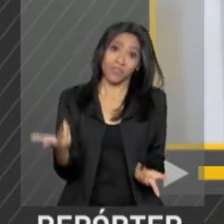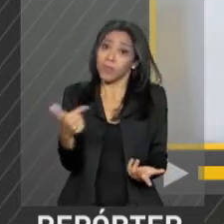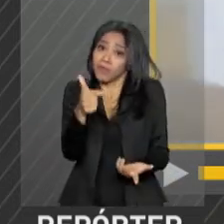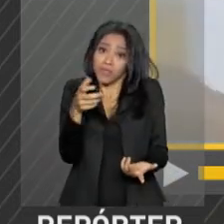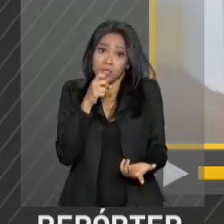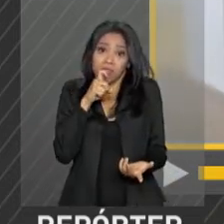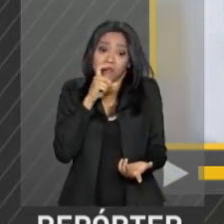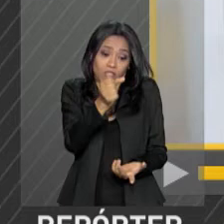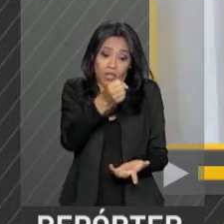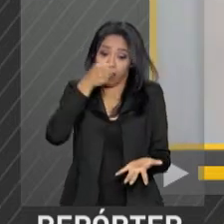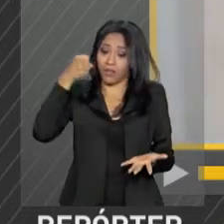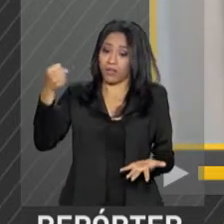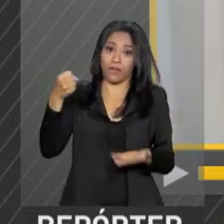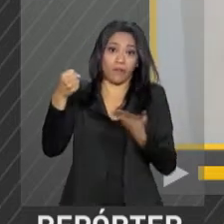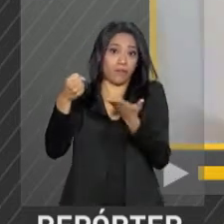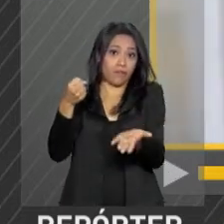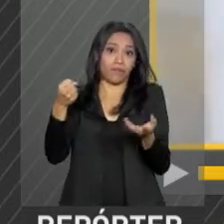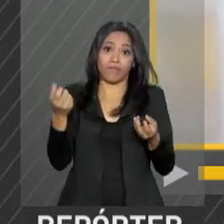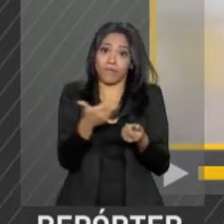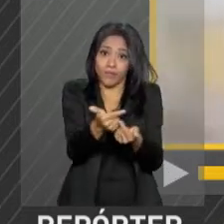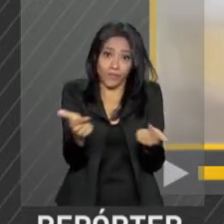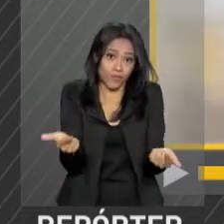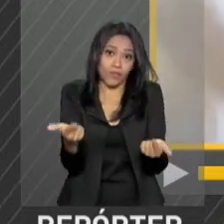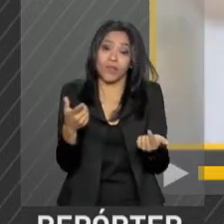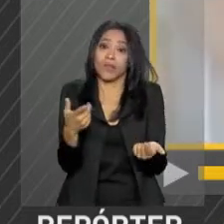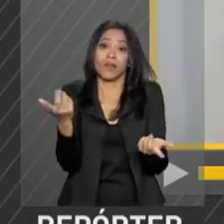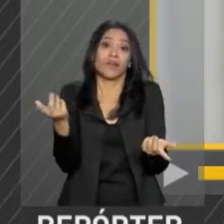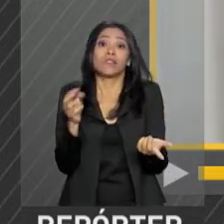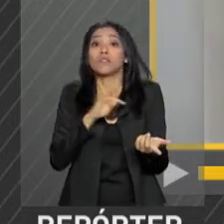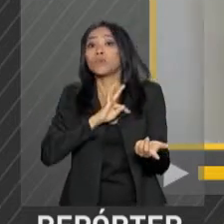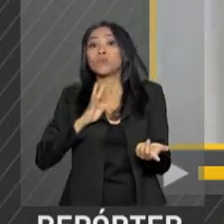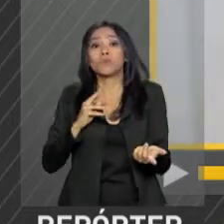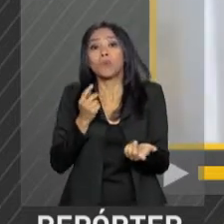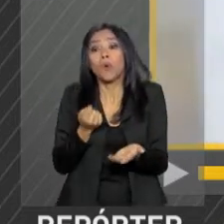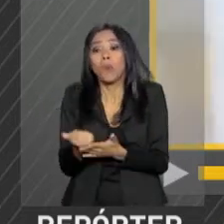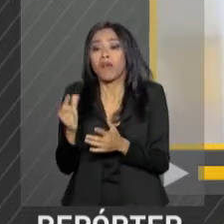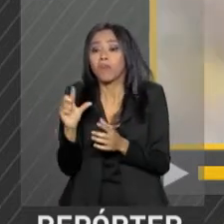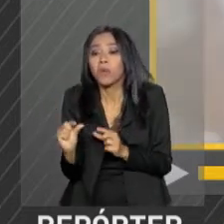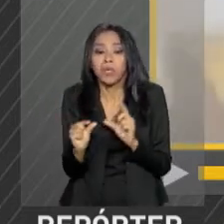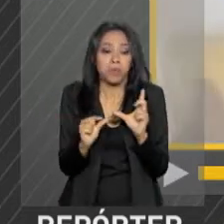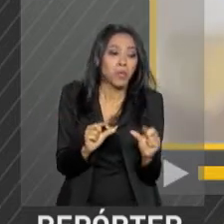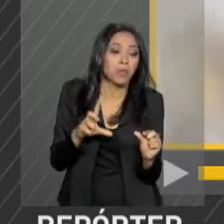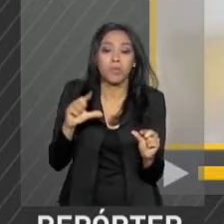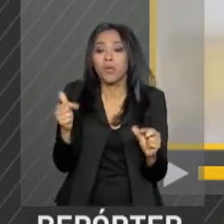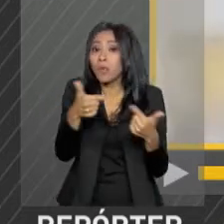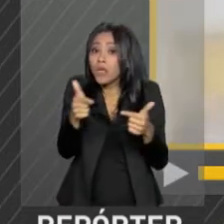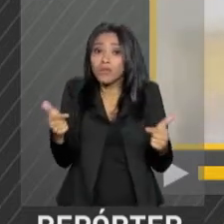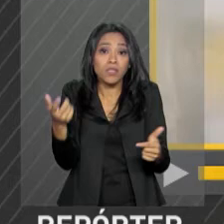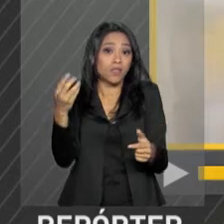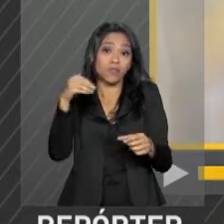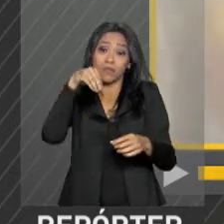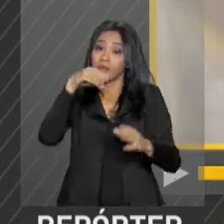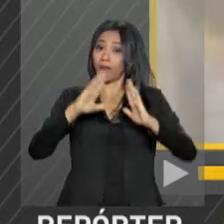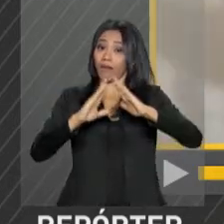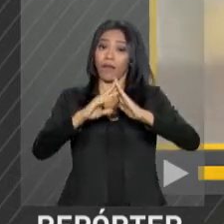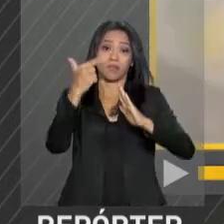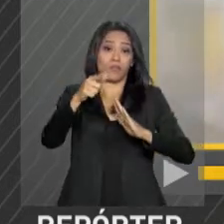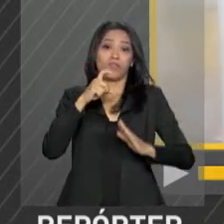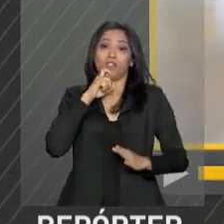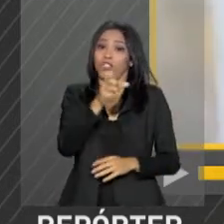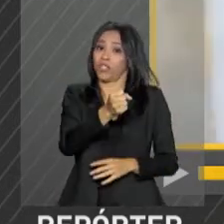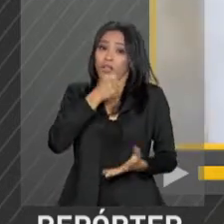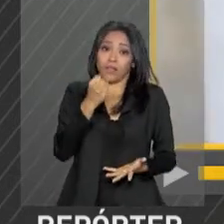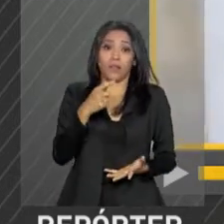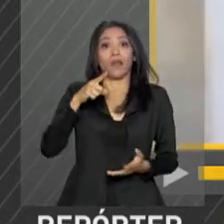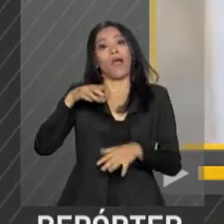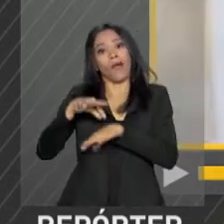tinha geladeira para colocar meu gelo. Comprar minhas verduras tem que ser pouquinho, porque não tinha geladeira para colocar. Se tinha uma